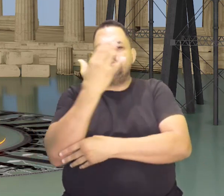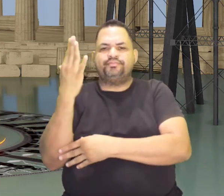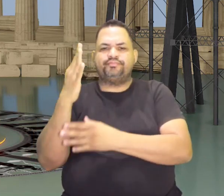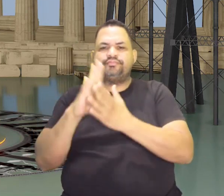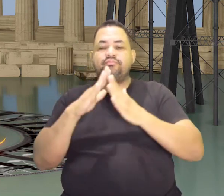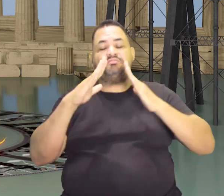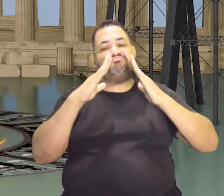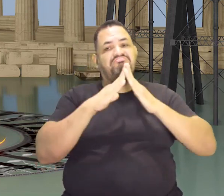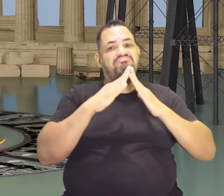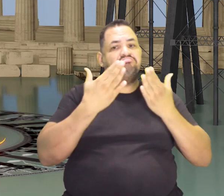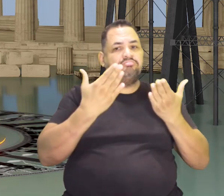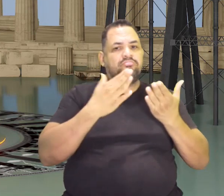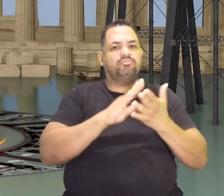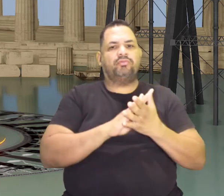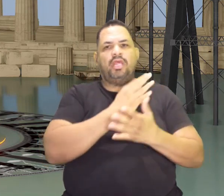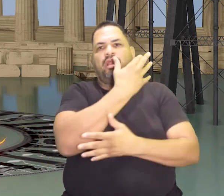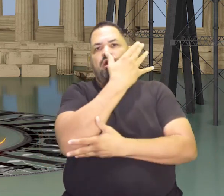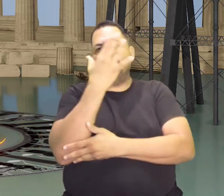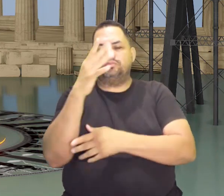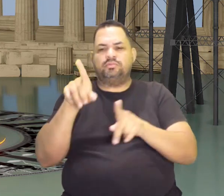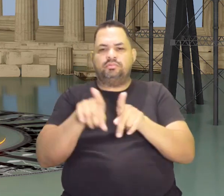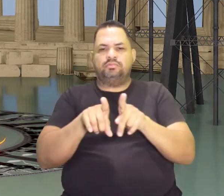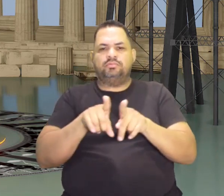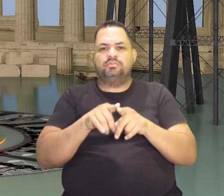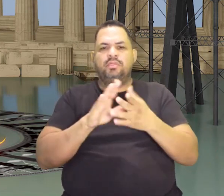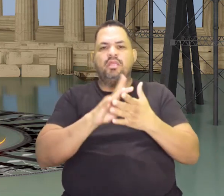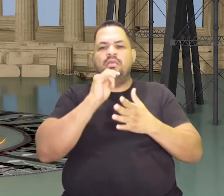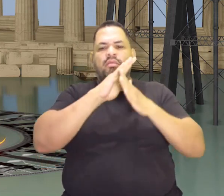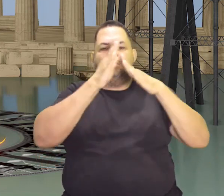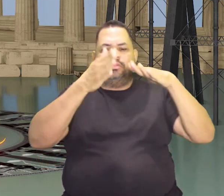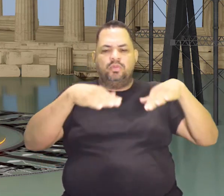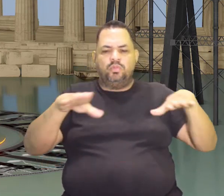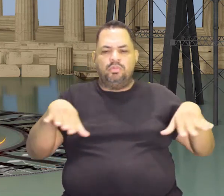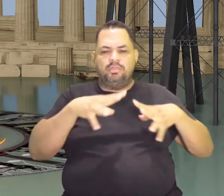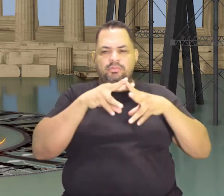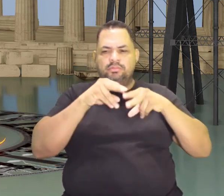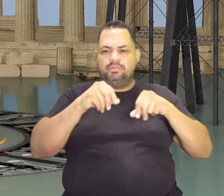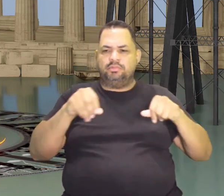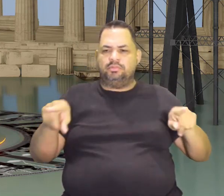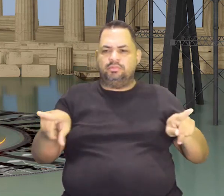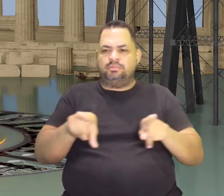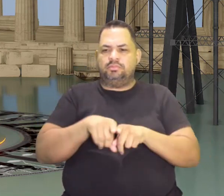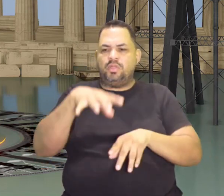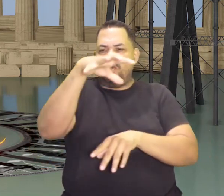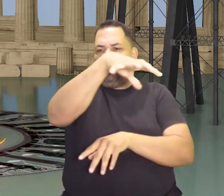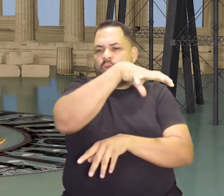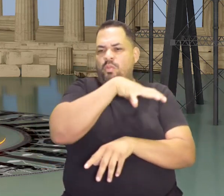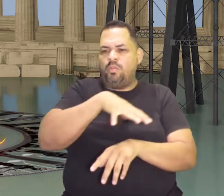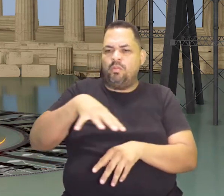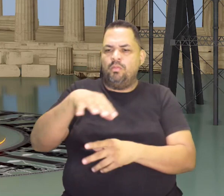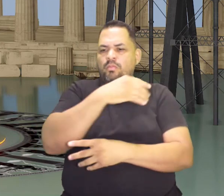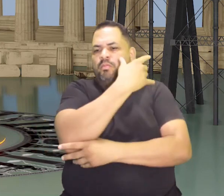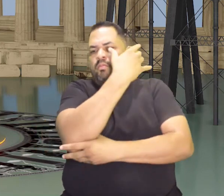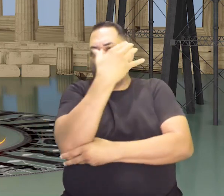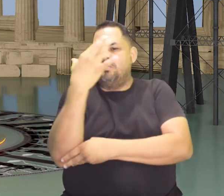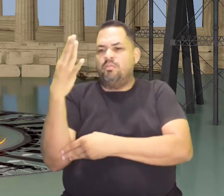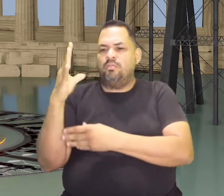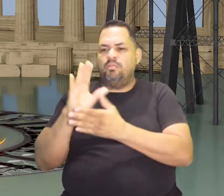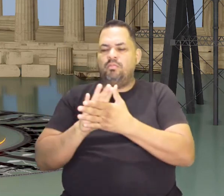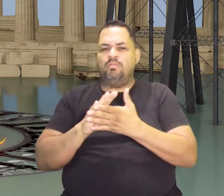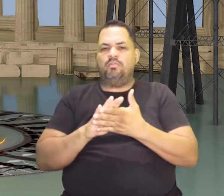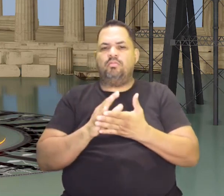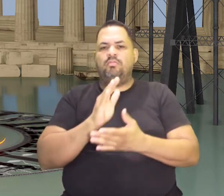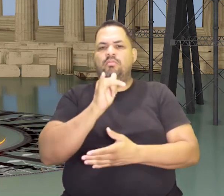domésticos, animais silvestres, dos mares, das terras, etc. dos ambientes também da natureza. Por exemplo,